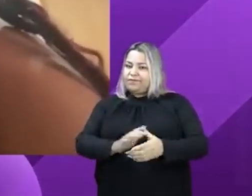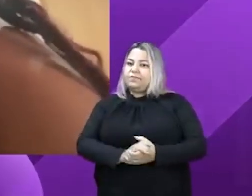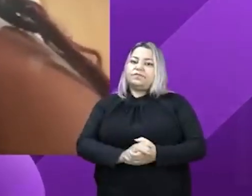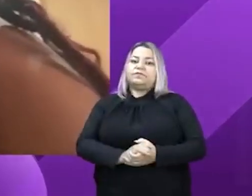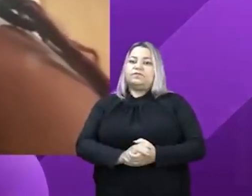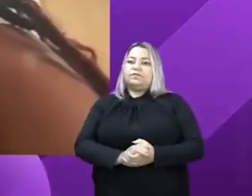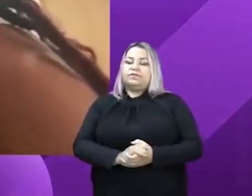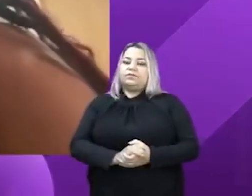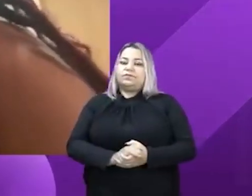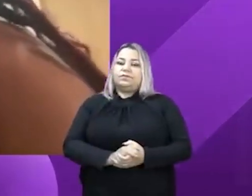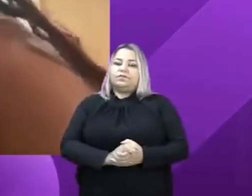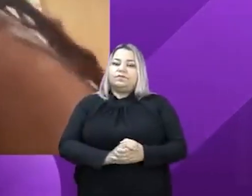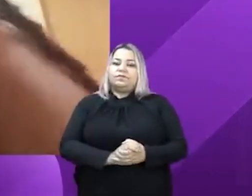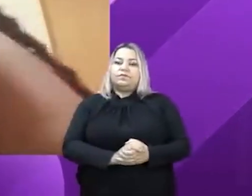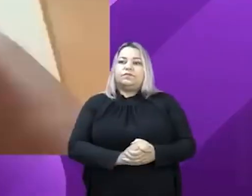eu